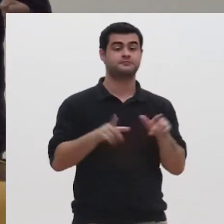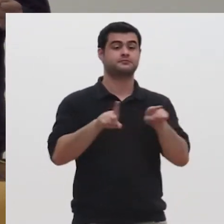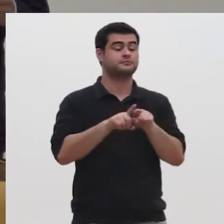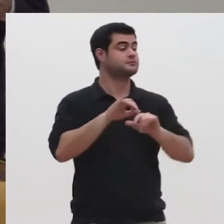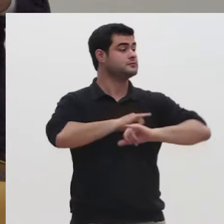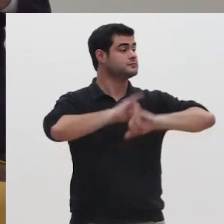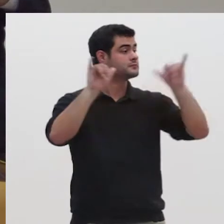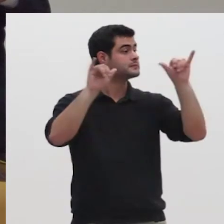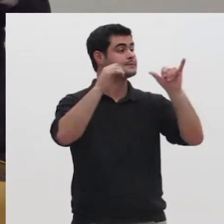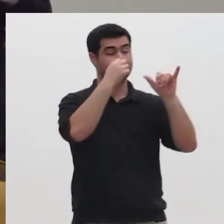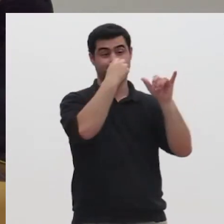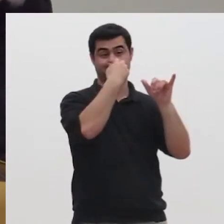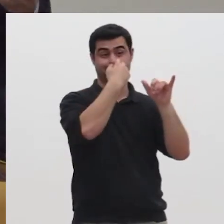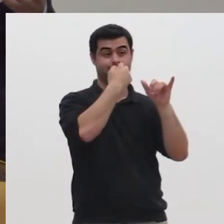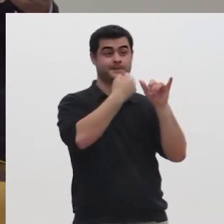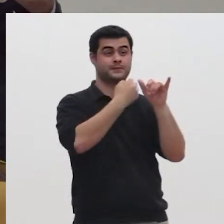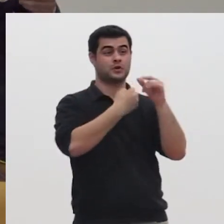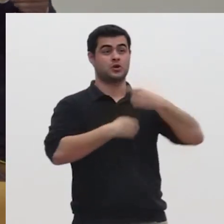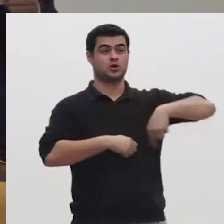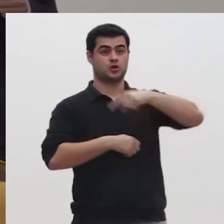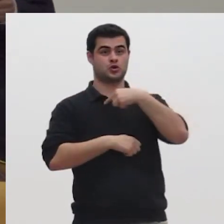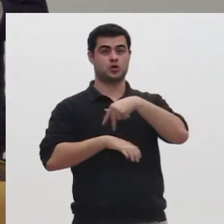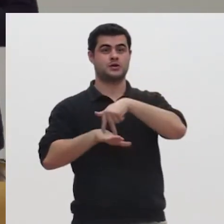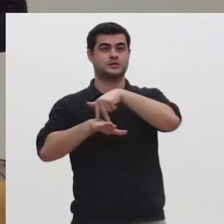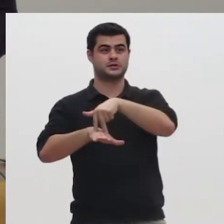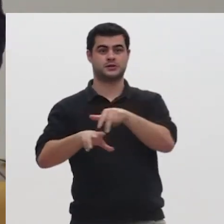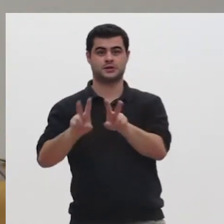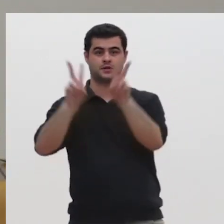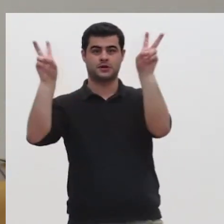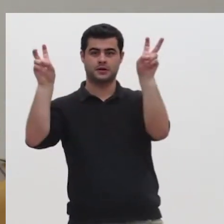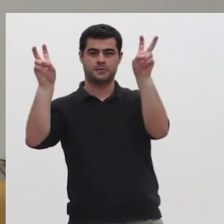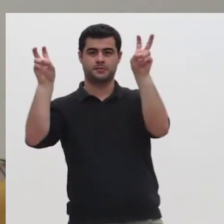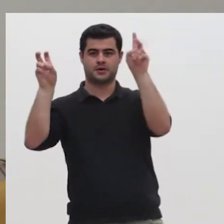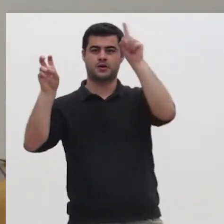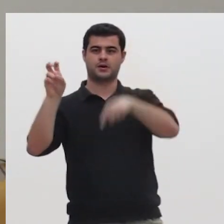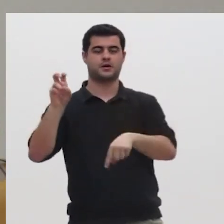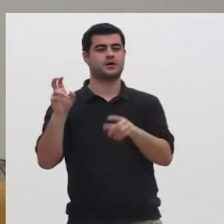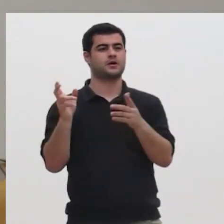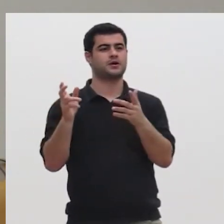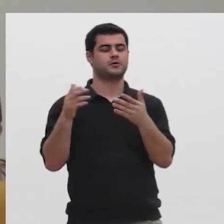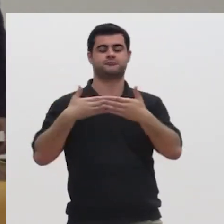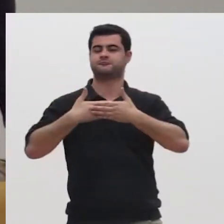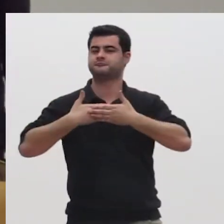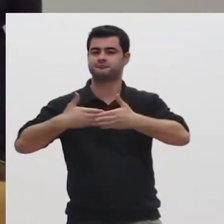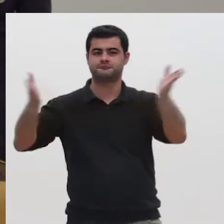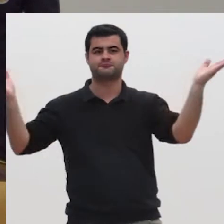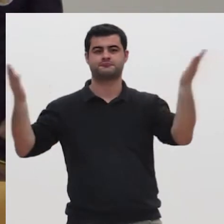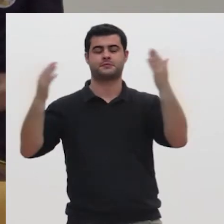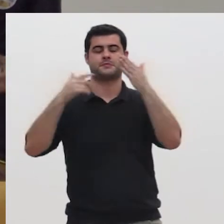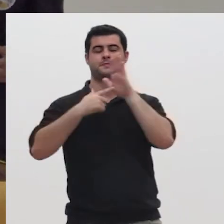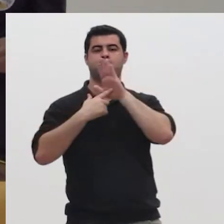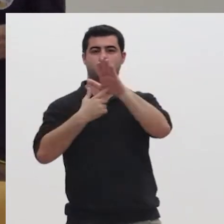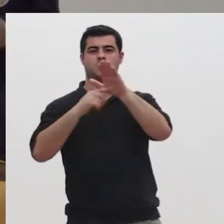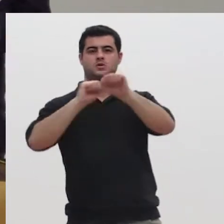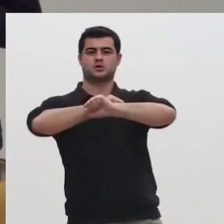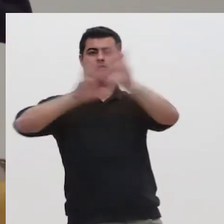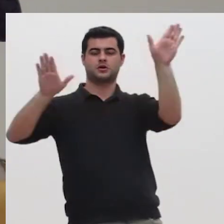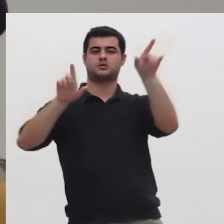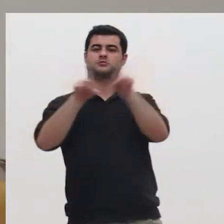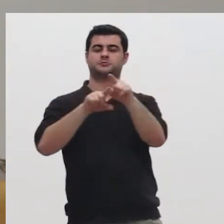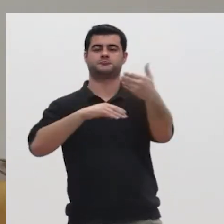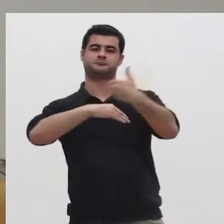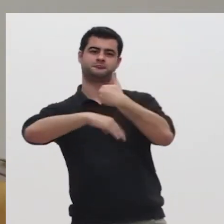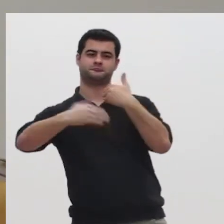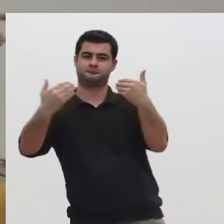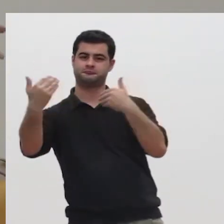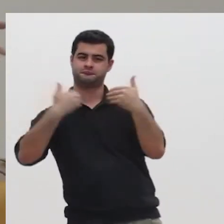também que sobre a nossa campanha, nós estamos fazendo uma campanha completamente aberta, transparente, participativa, com